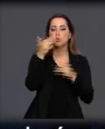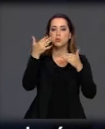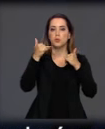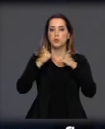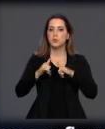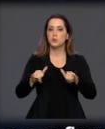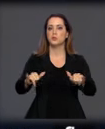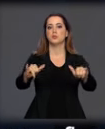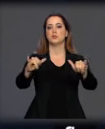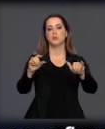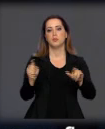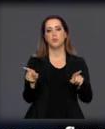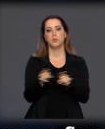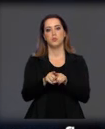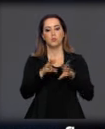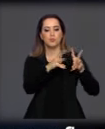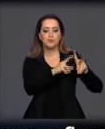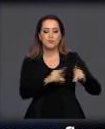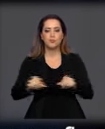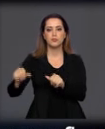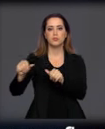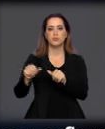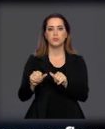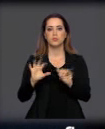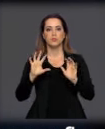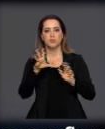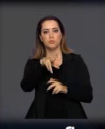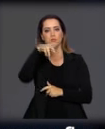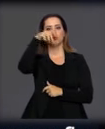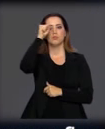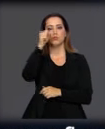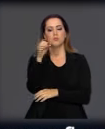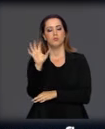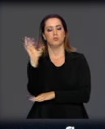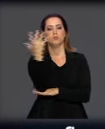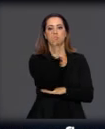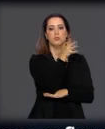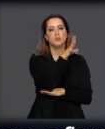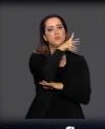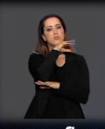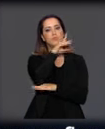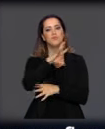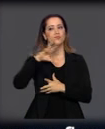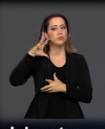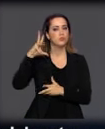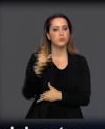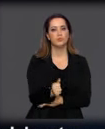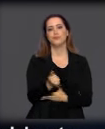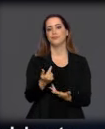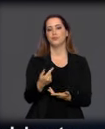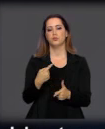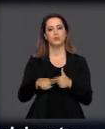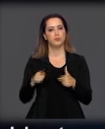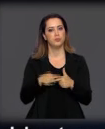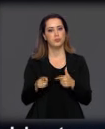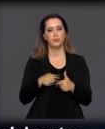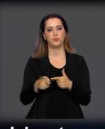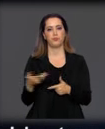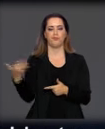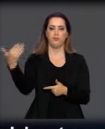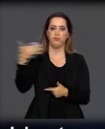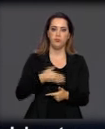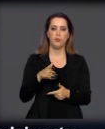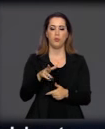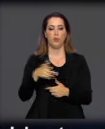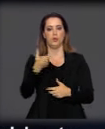de água a distribuição de energia elétrica o solo a atmosfera a fauna e a flora enfim trazem